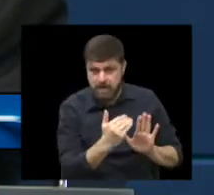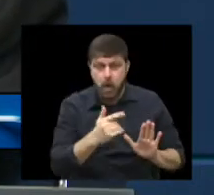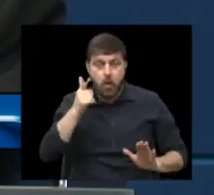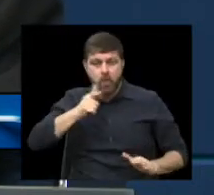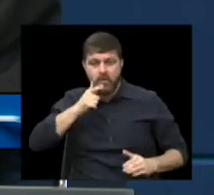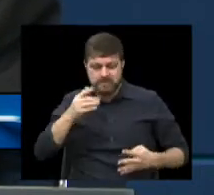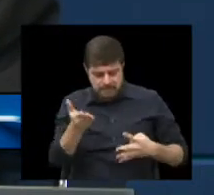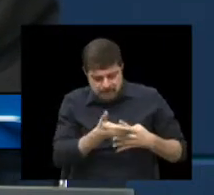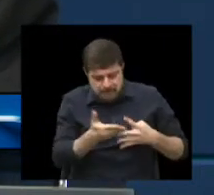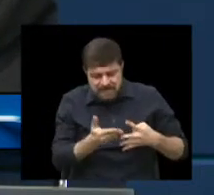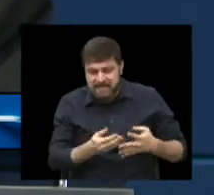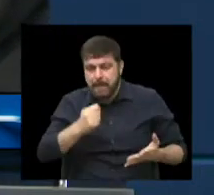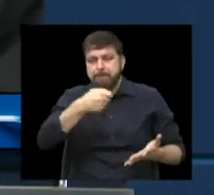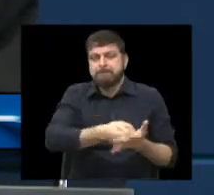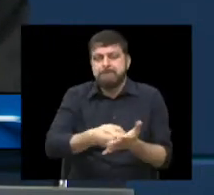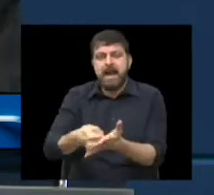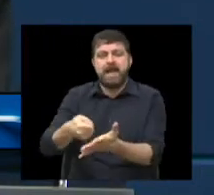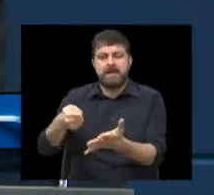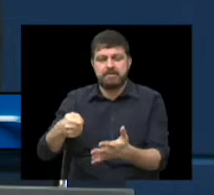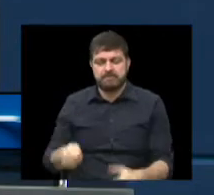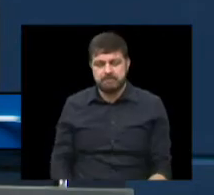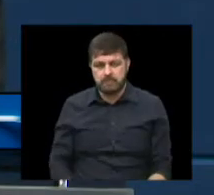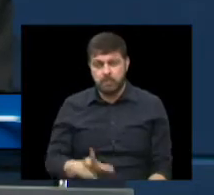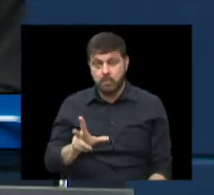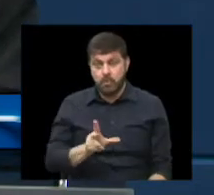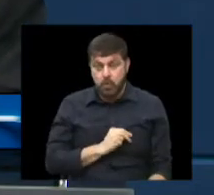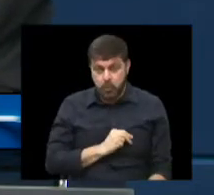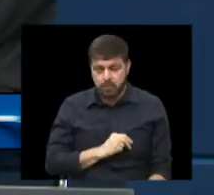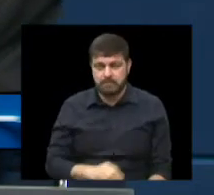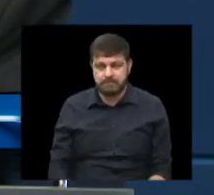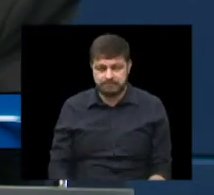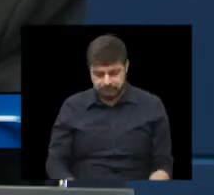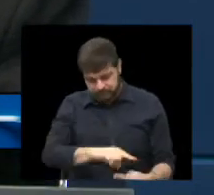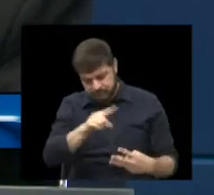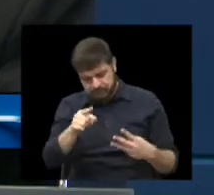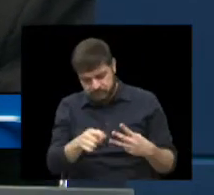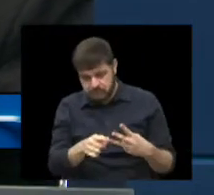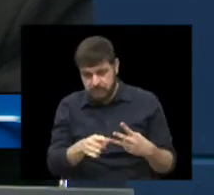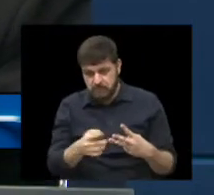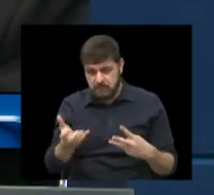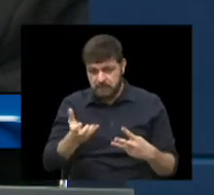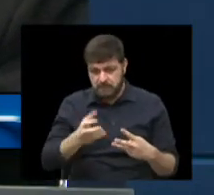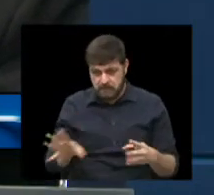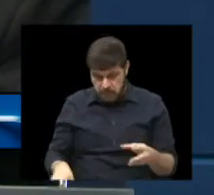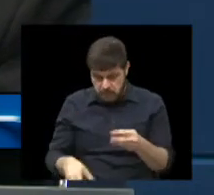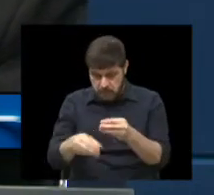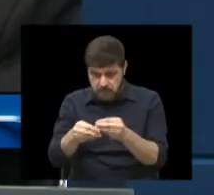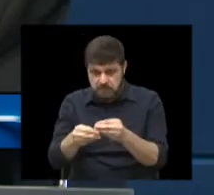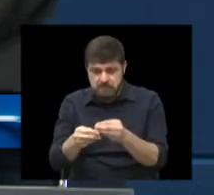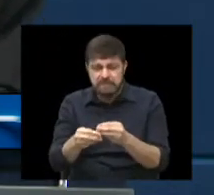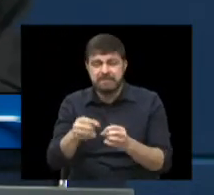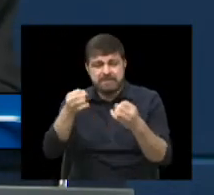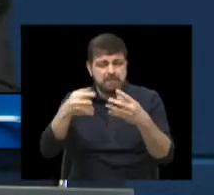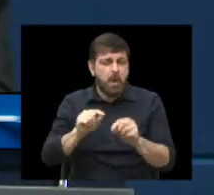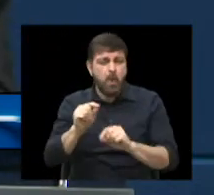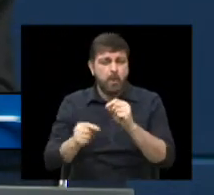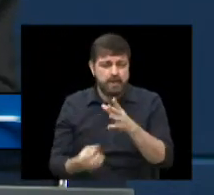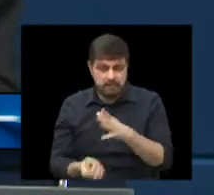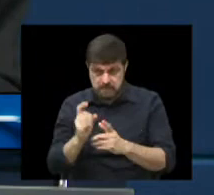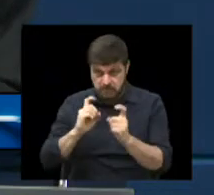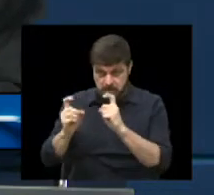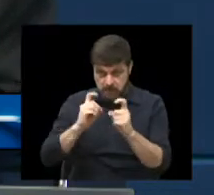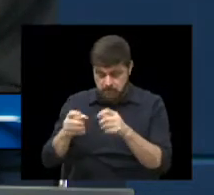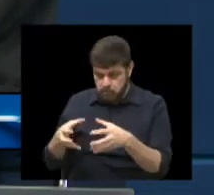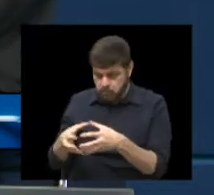dívidas. E o terceiro item, fazer um breve resumo da Comissão de Educação, Cultura e Esportes.